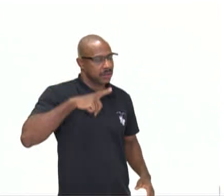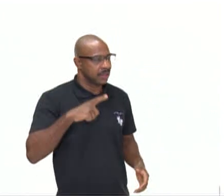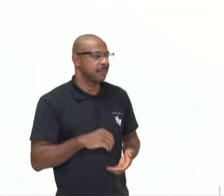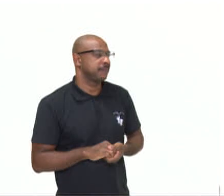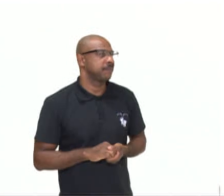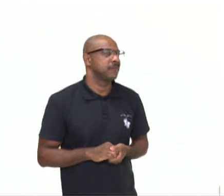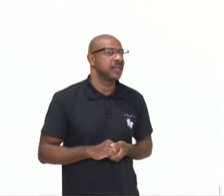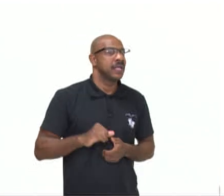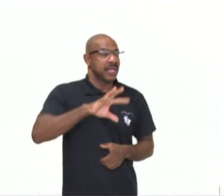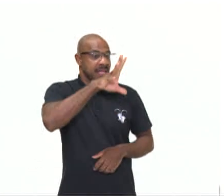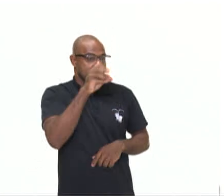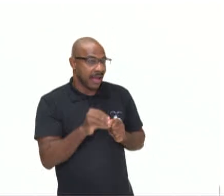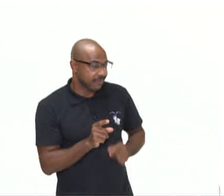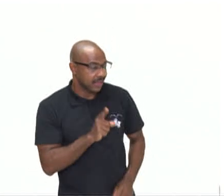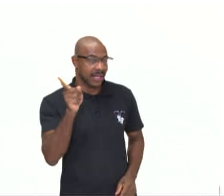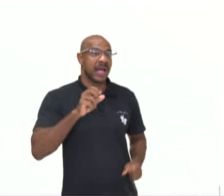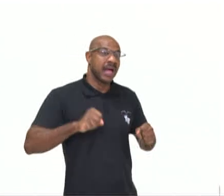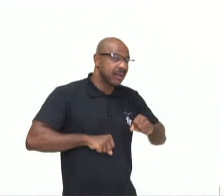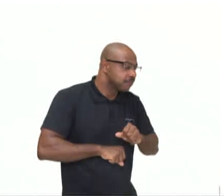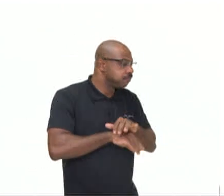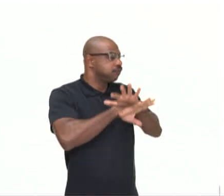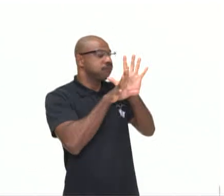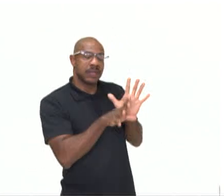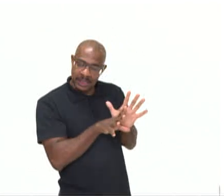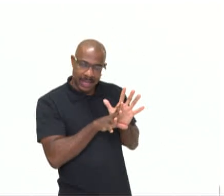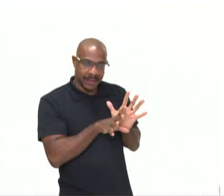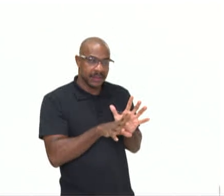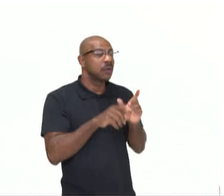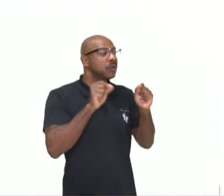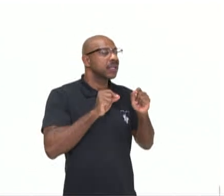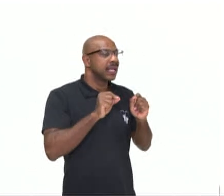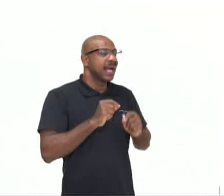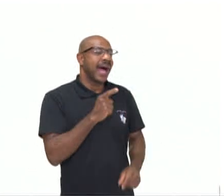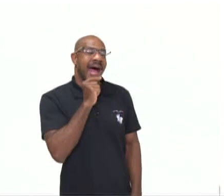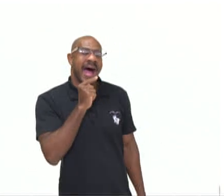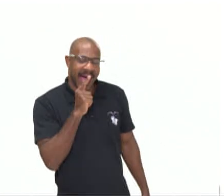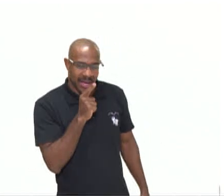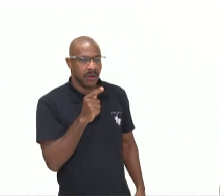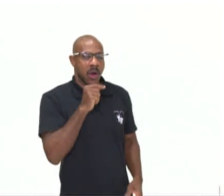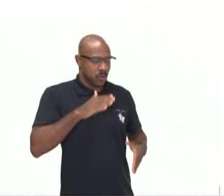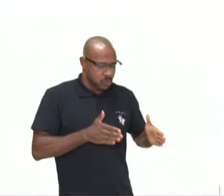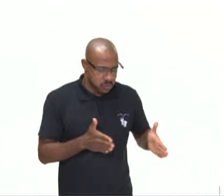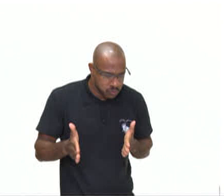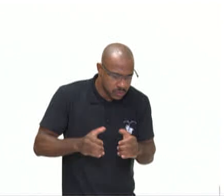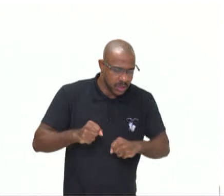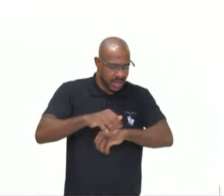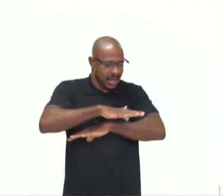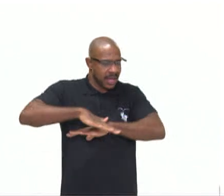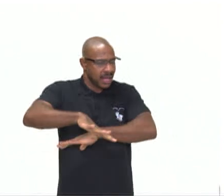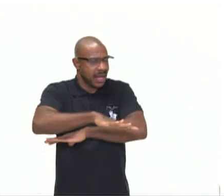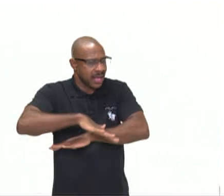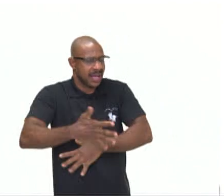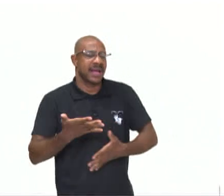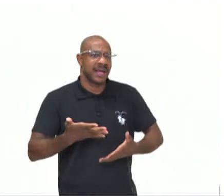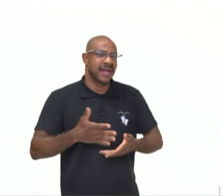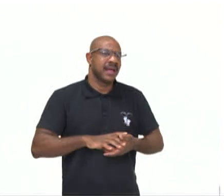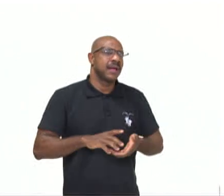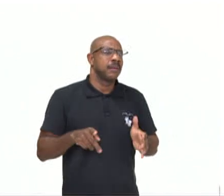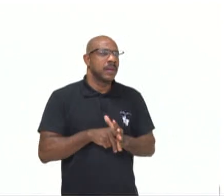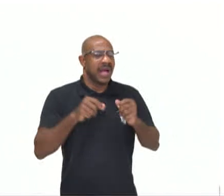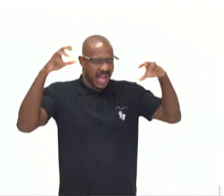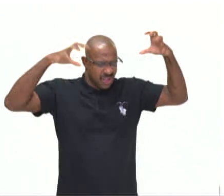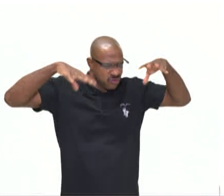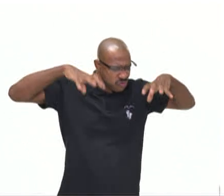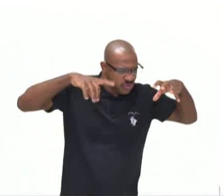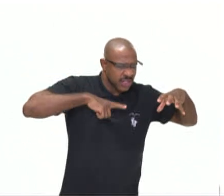Moçambique é muito clara essa dimensão religiosa da água os rios e os lagos são residências espíritos